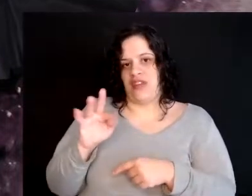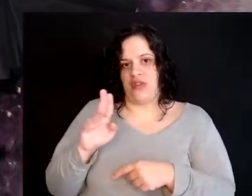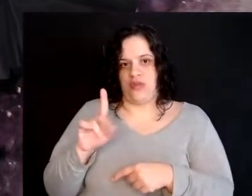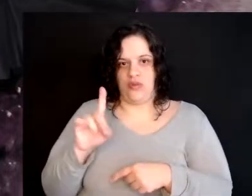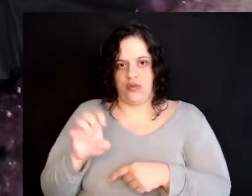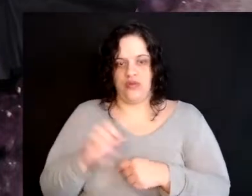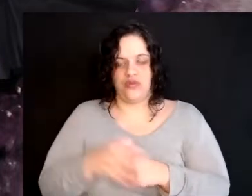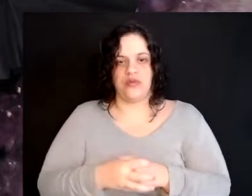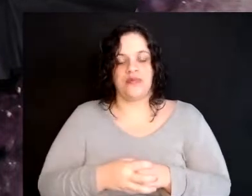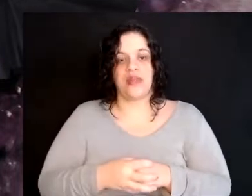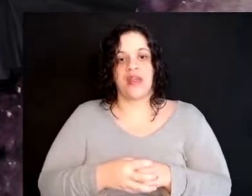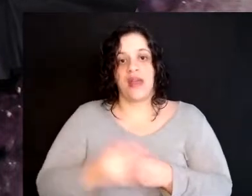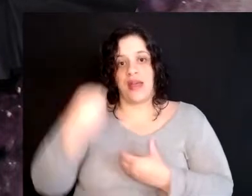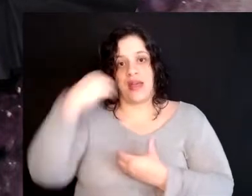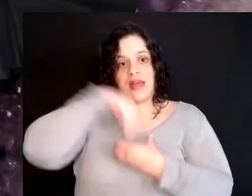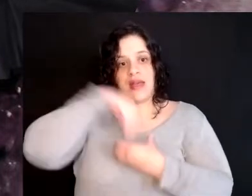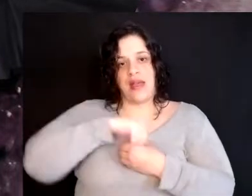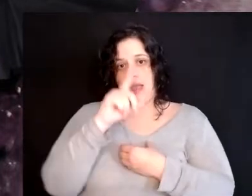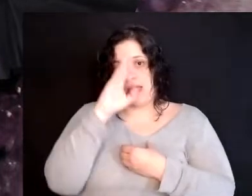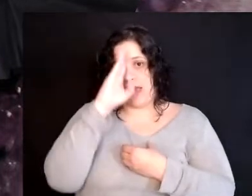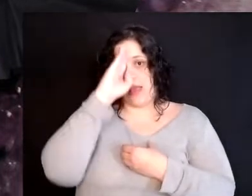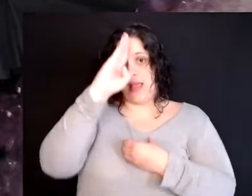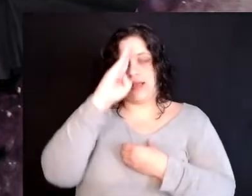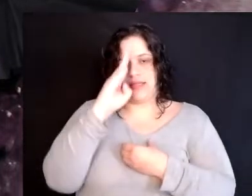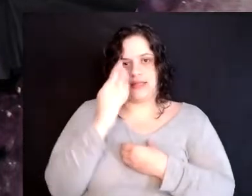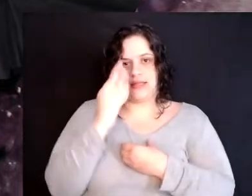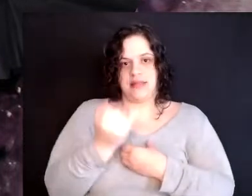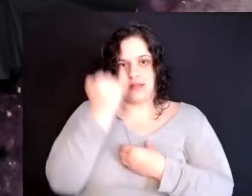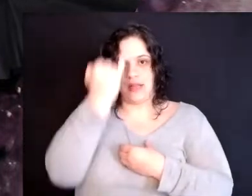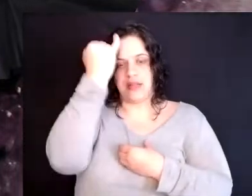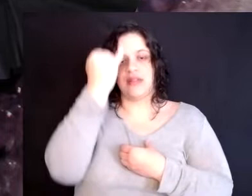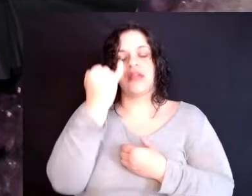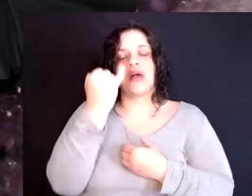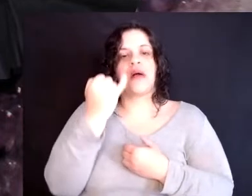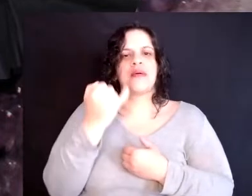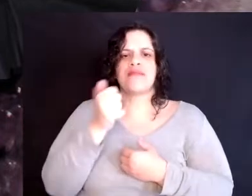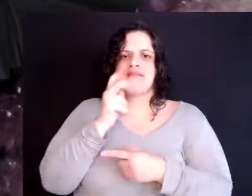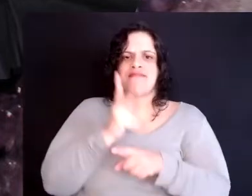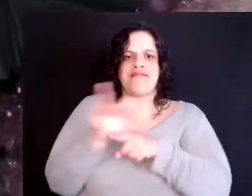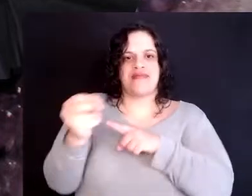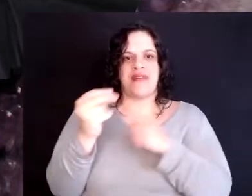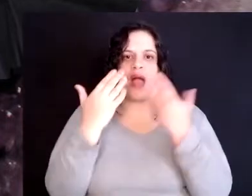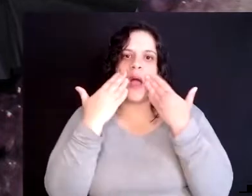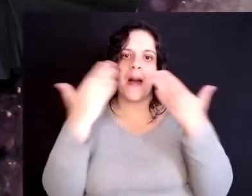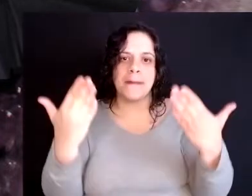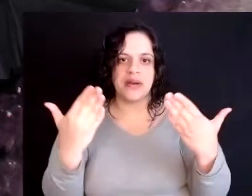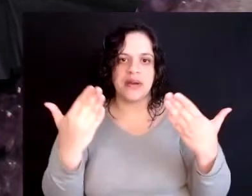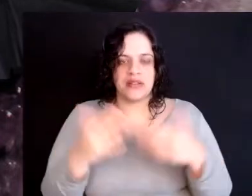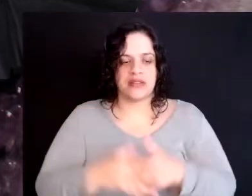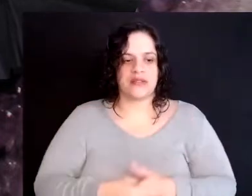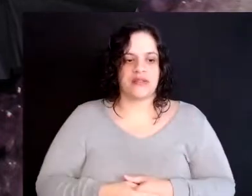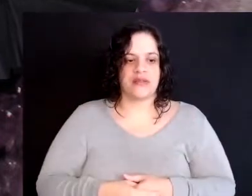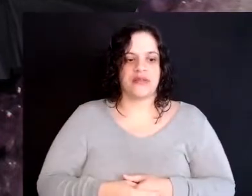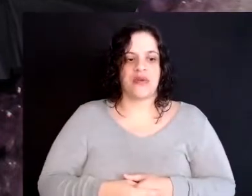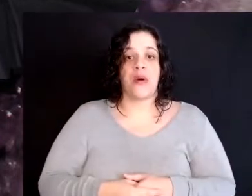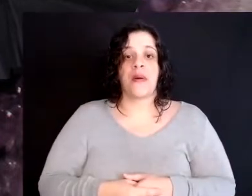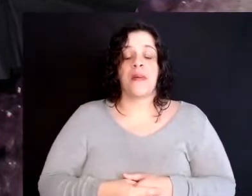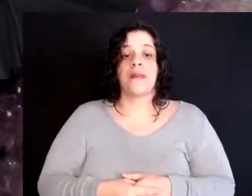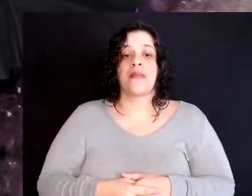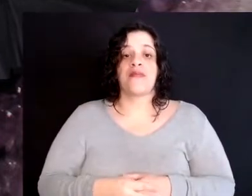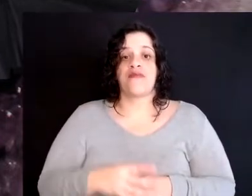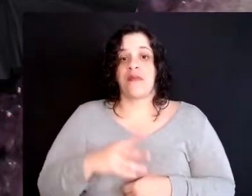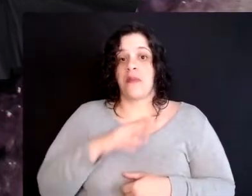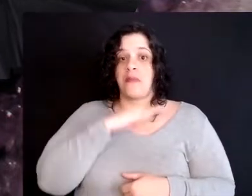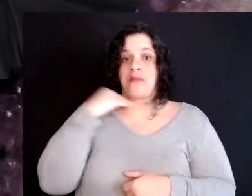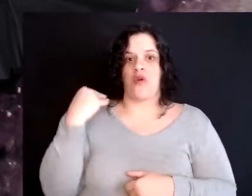aparência. A força do limite é maior do que a força do engano. A força